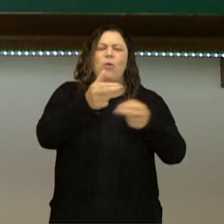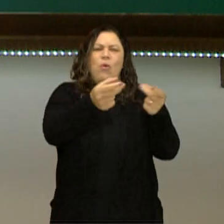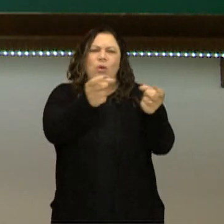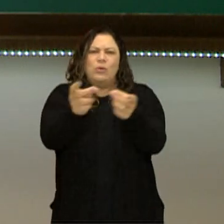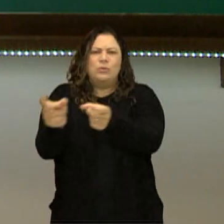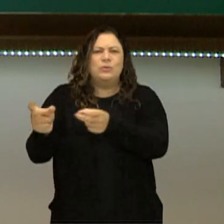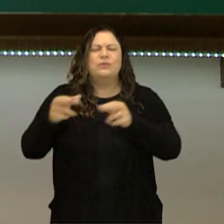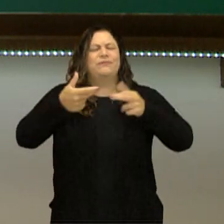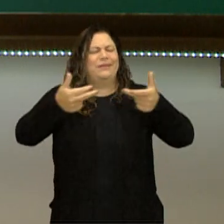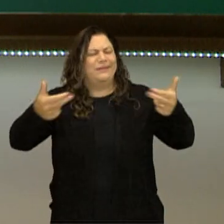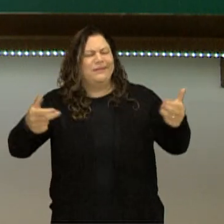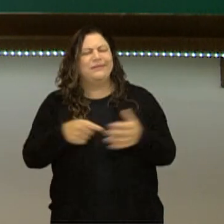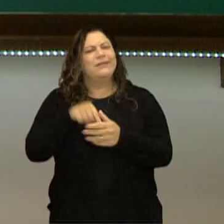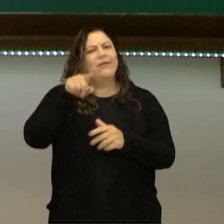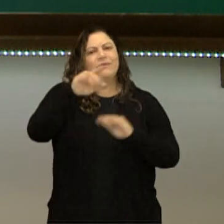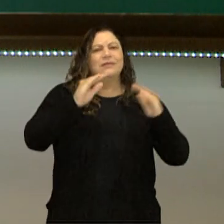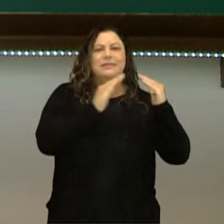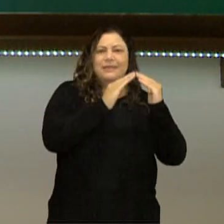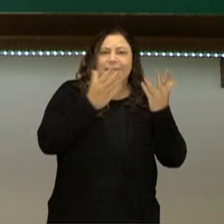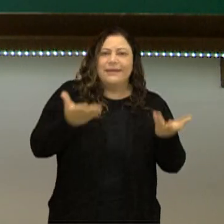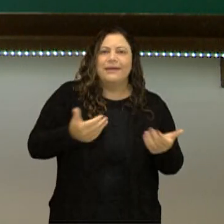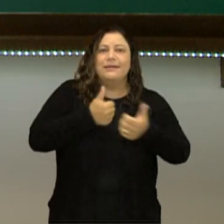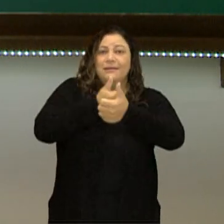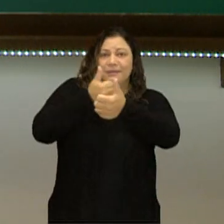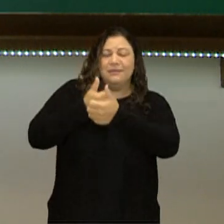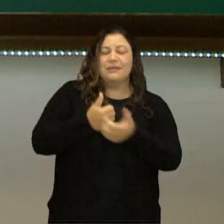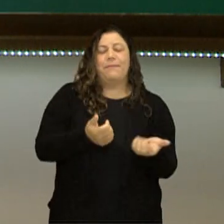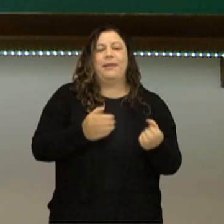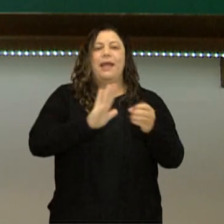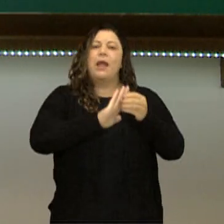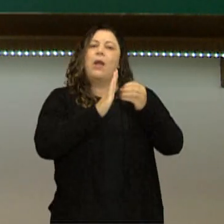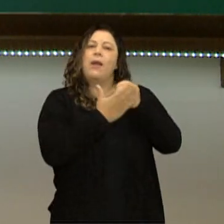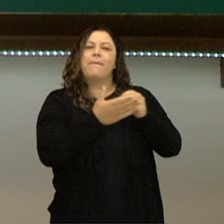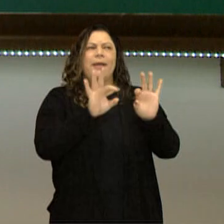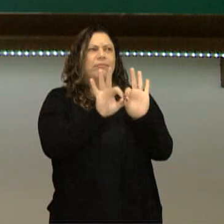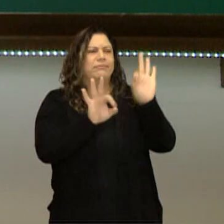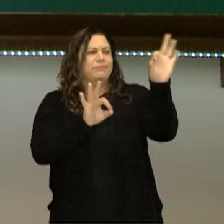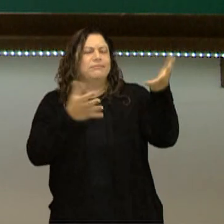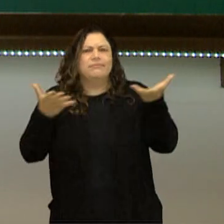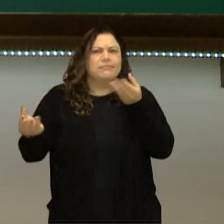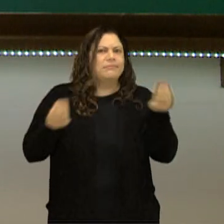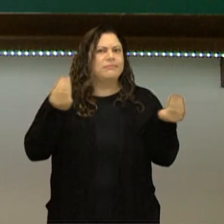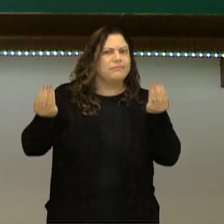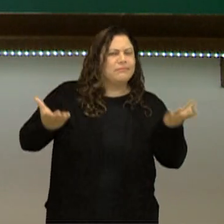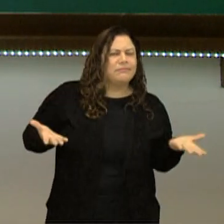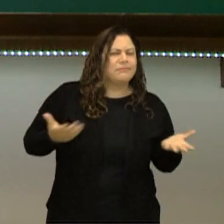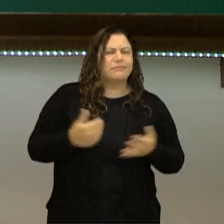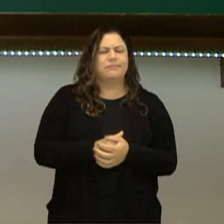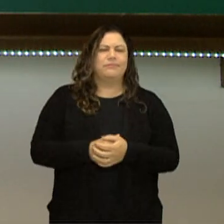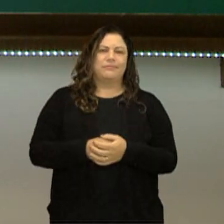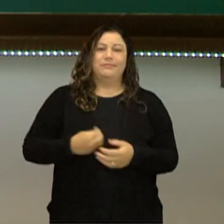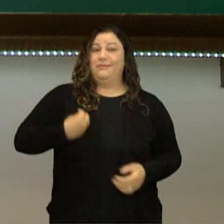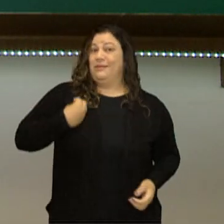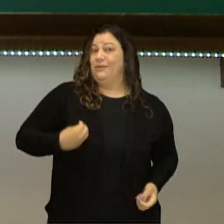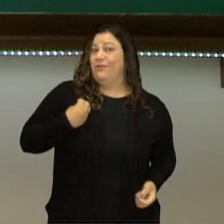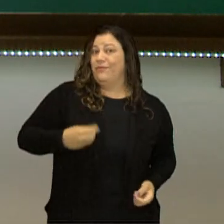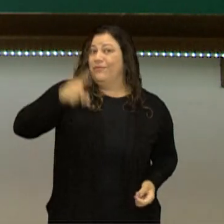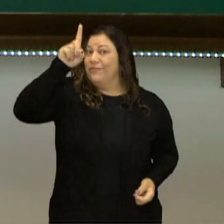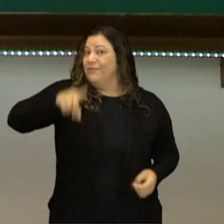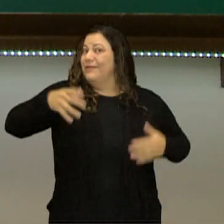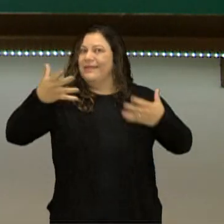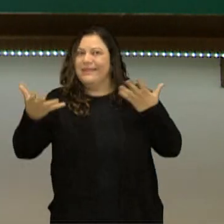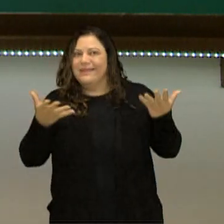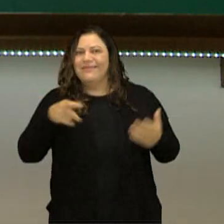Você mora perto do centro? Seu bairro é mais distante? Você vai até lá? Como é que é a sua rotina na sua cidade? Você gosta de ir